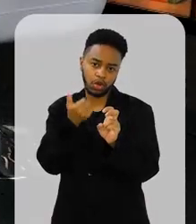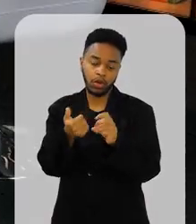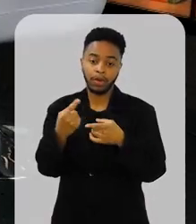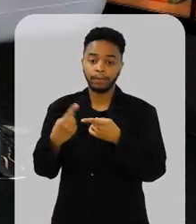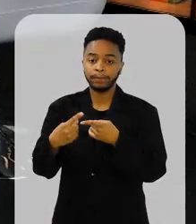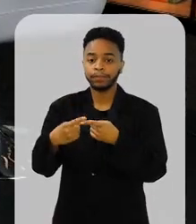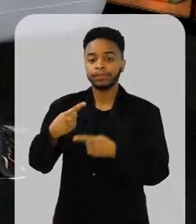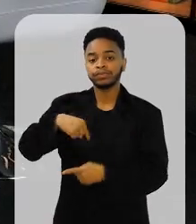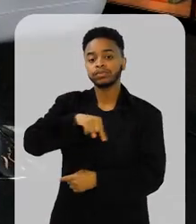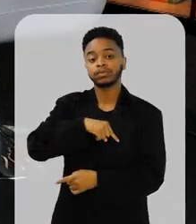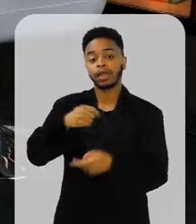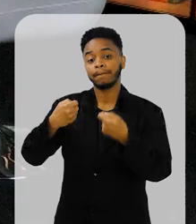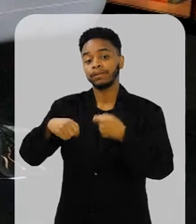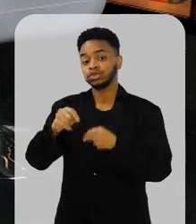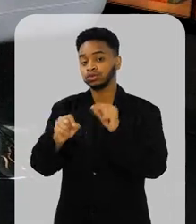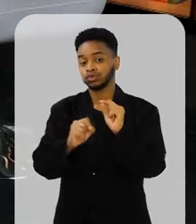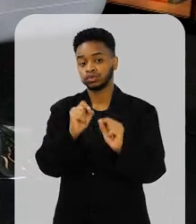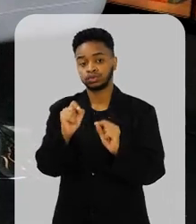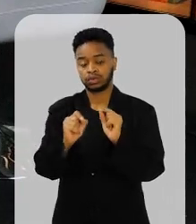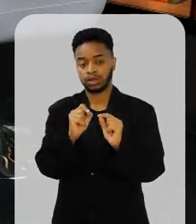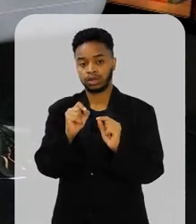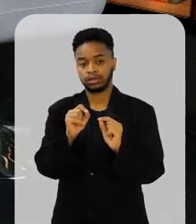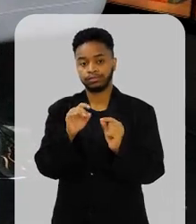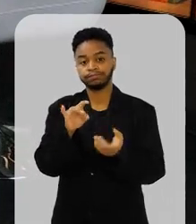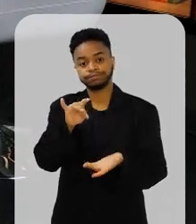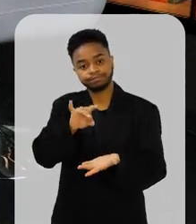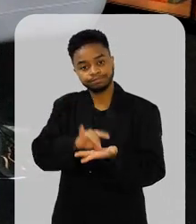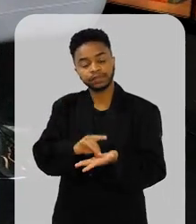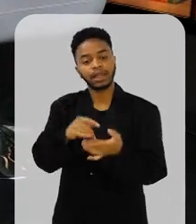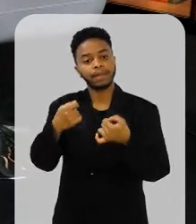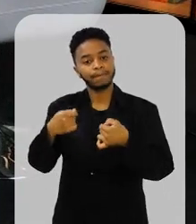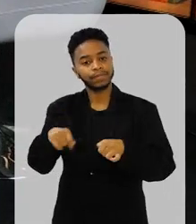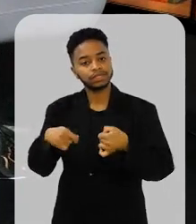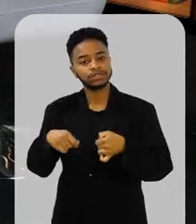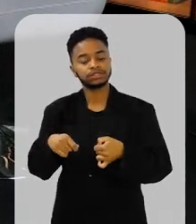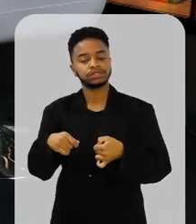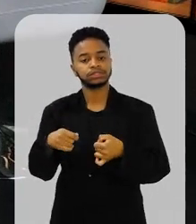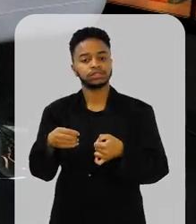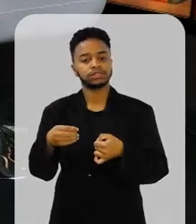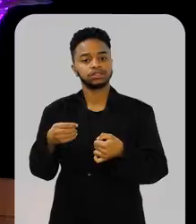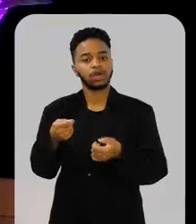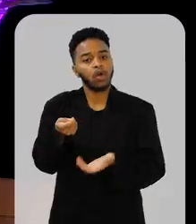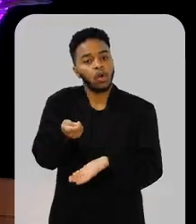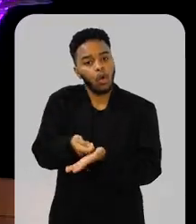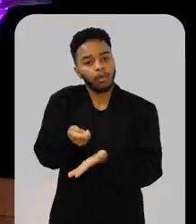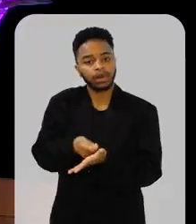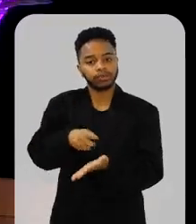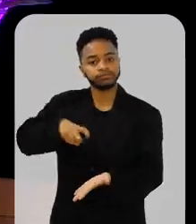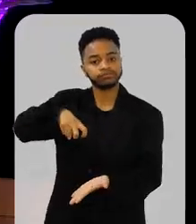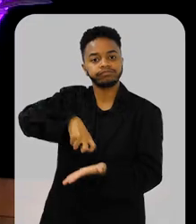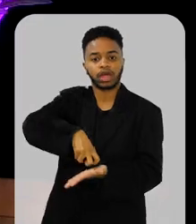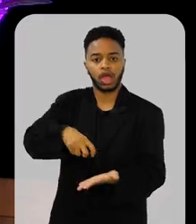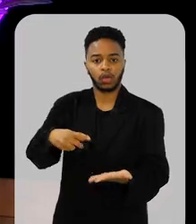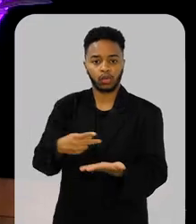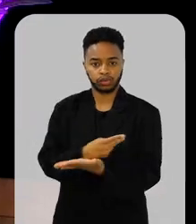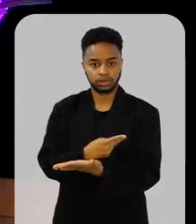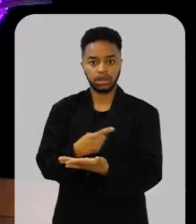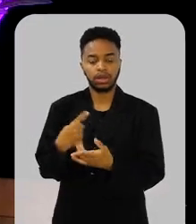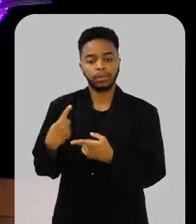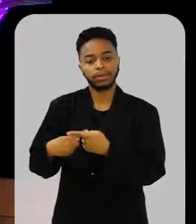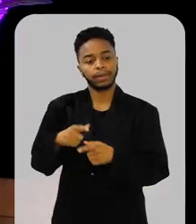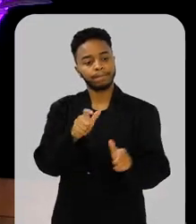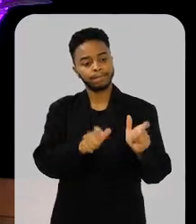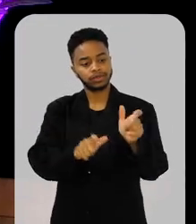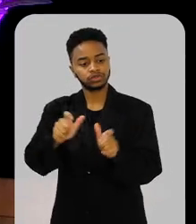Porque o que a gente precisa é realmente forçar a punição, né? Para que